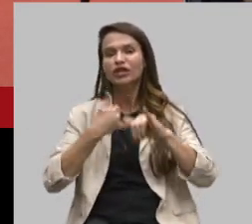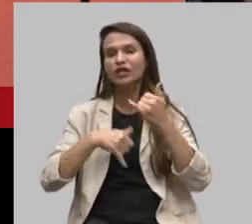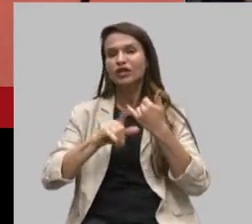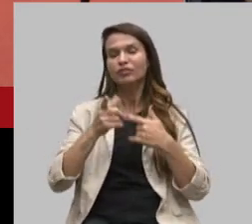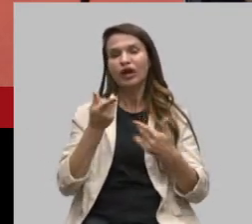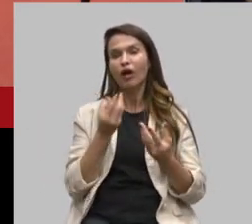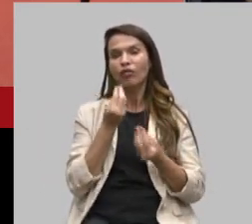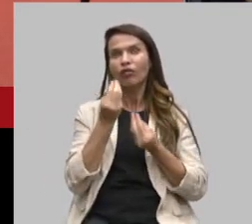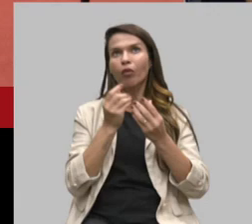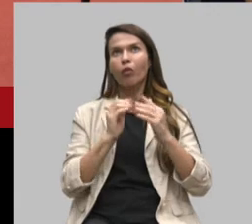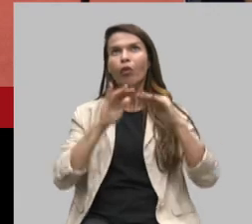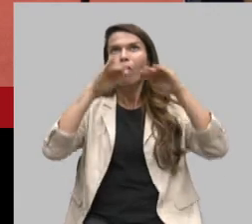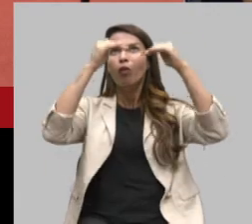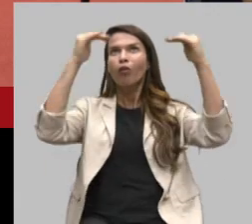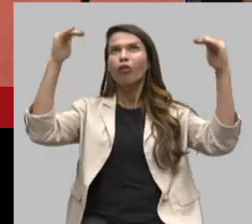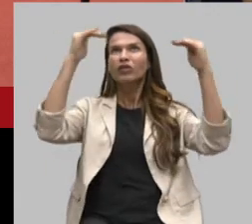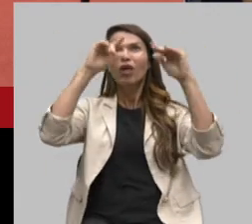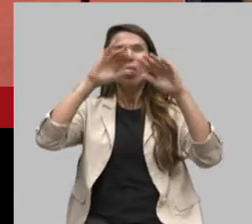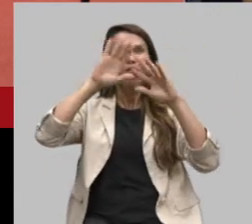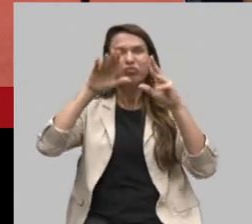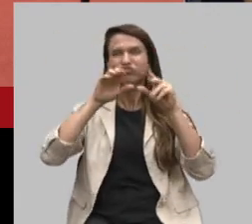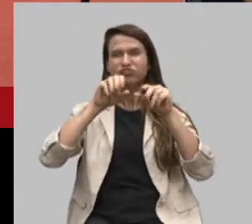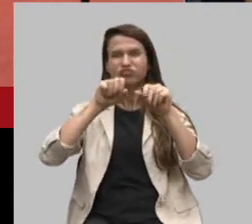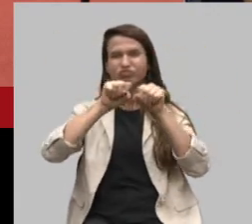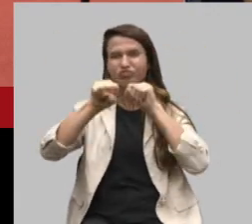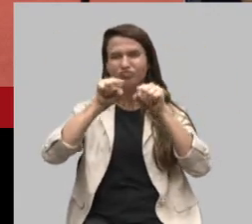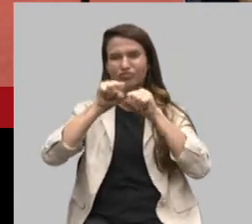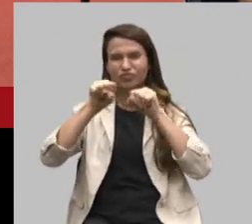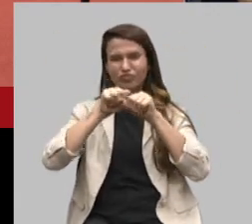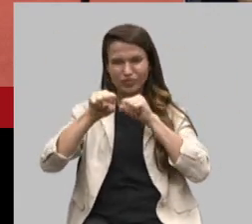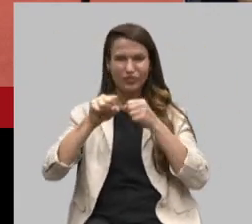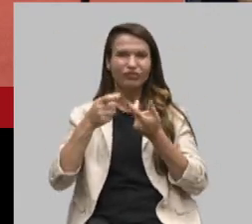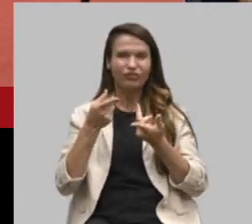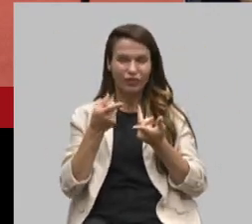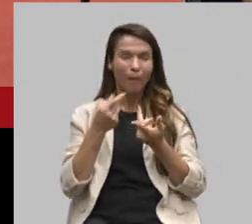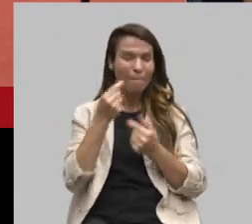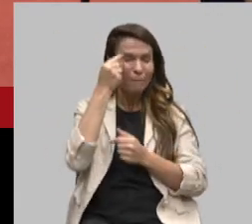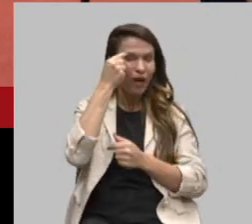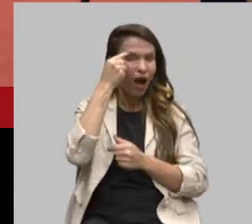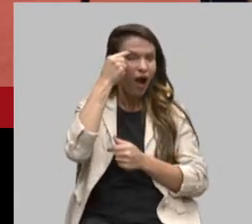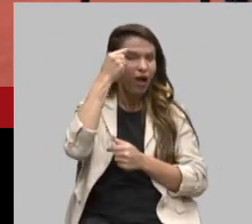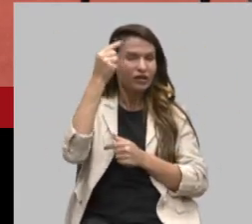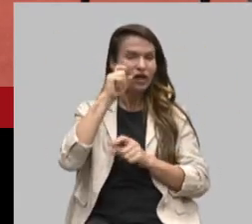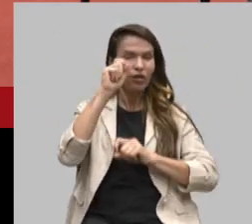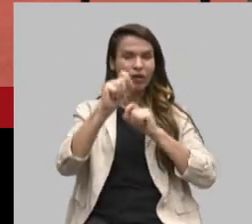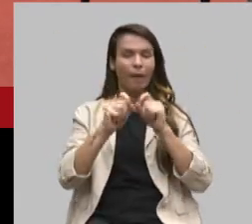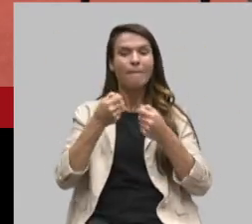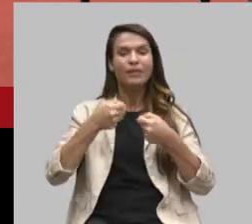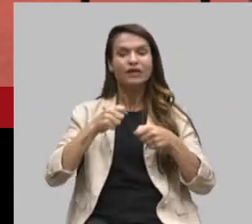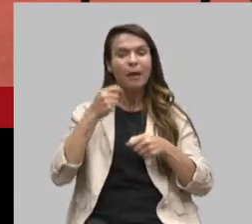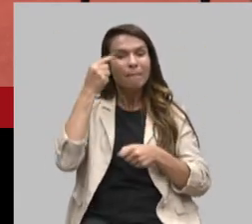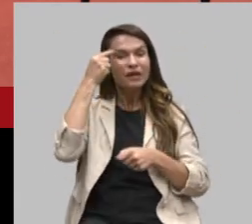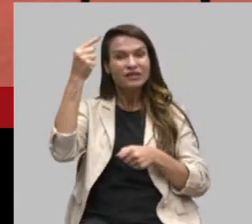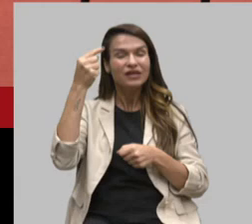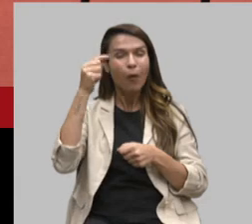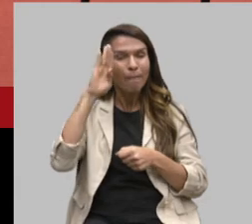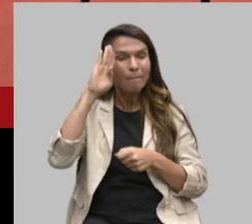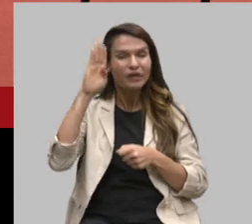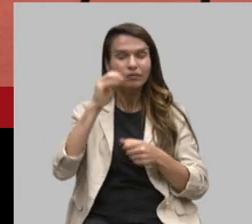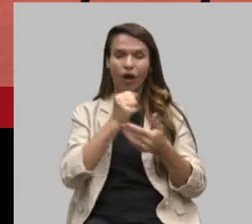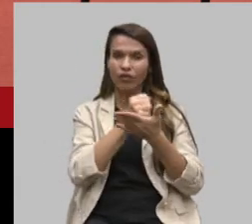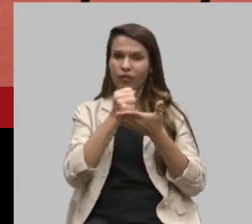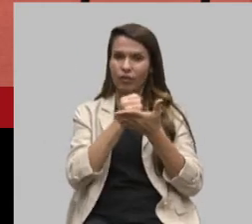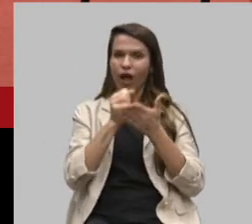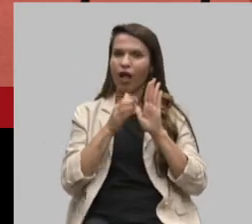aqueles forros que é tudo caído Então eu acho que antes da gente pensar nessas coisas temos que pensar no básico e eu acho então essa